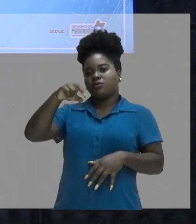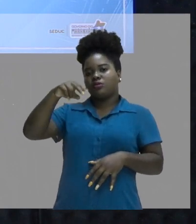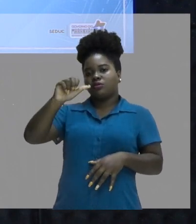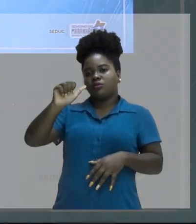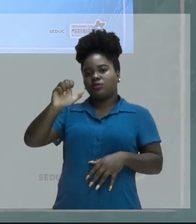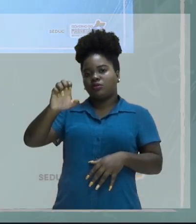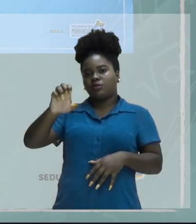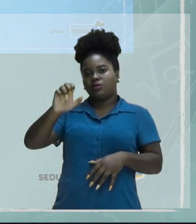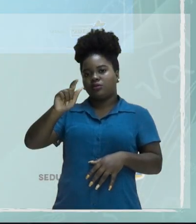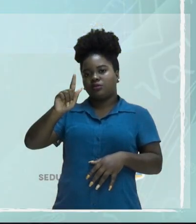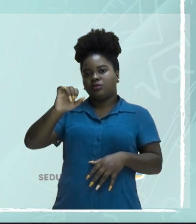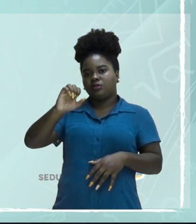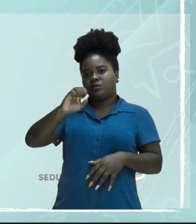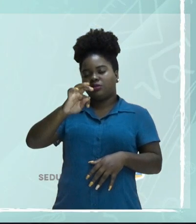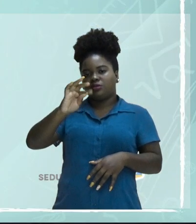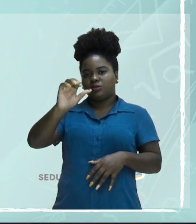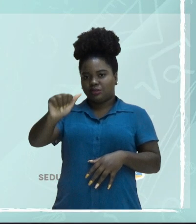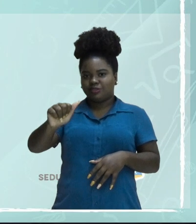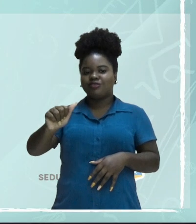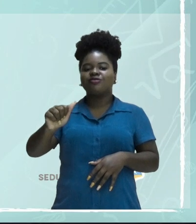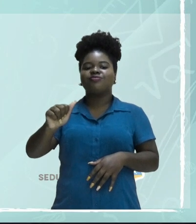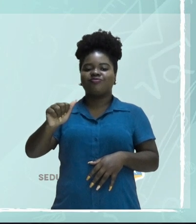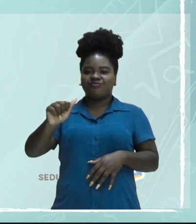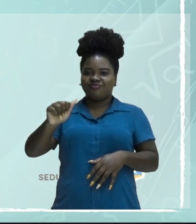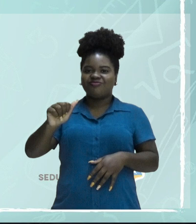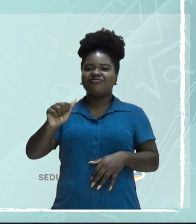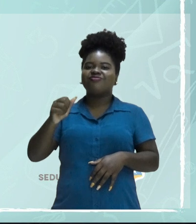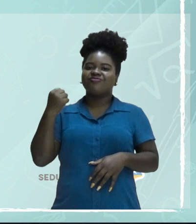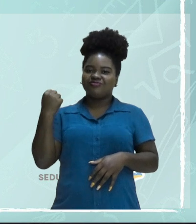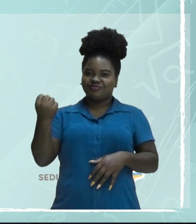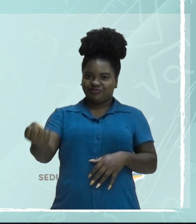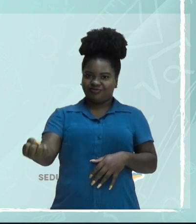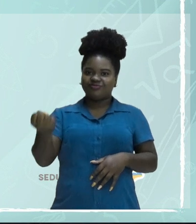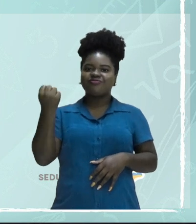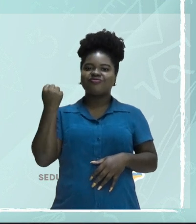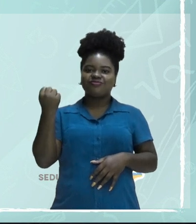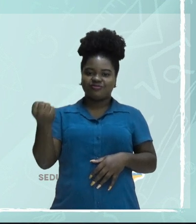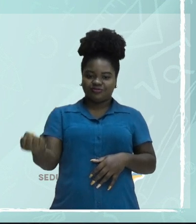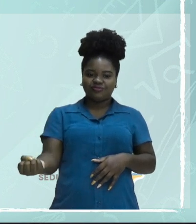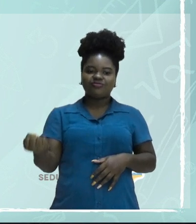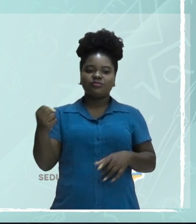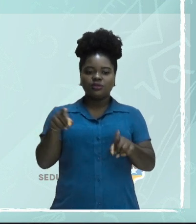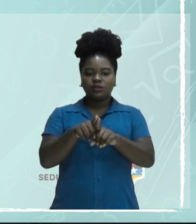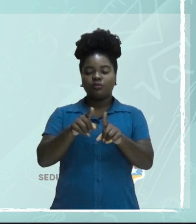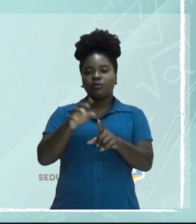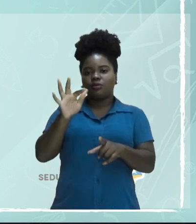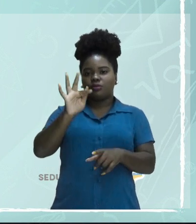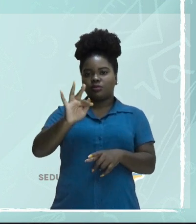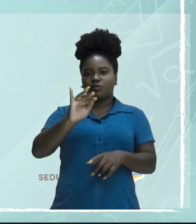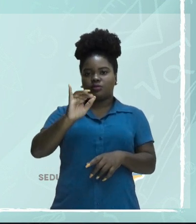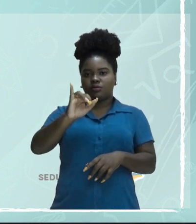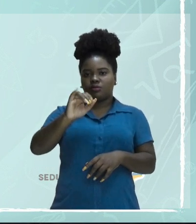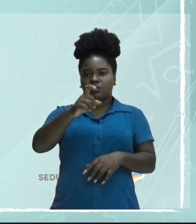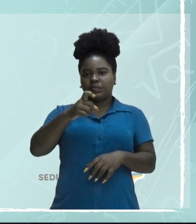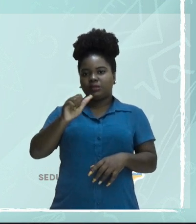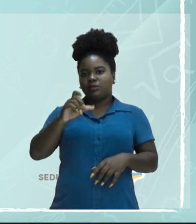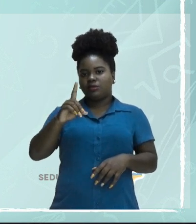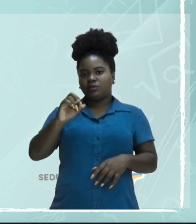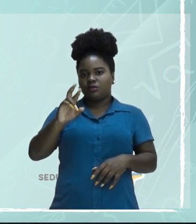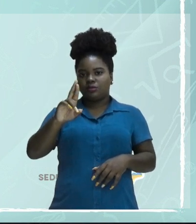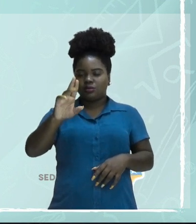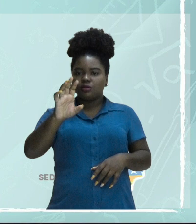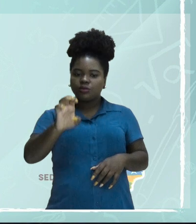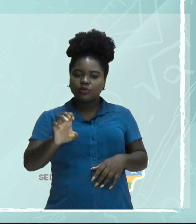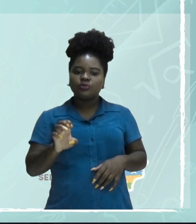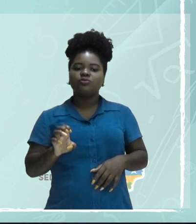muito solto. Serve como fixadores, também tem essa função de estabilizar. A origem do agonista é de origem que ele possa agir